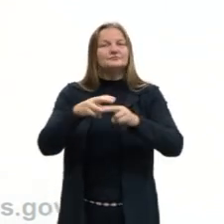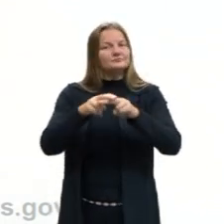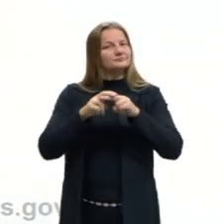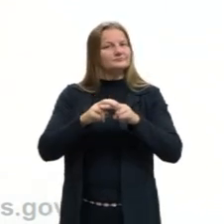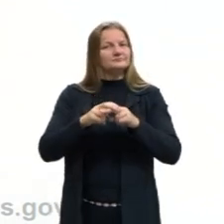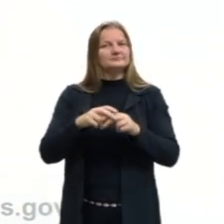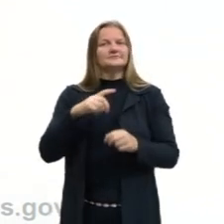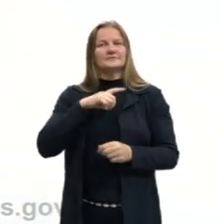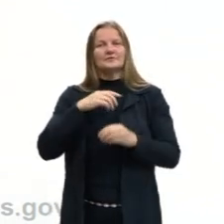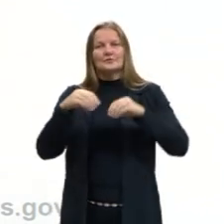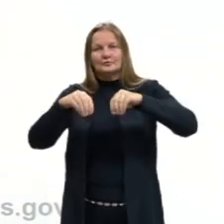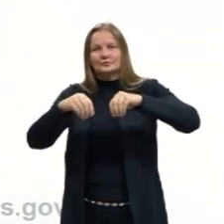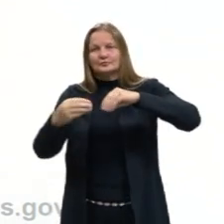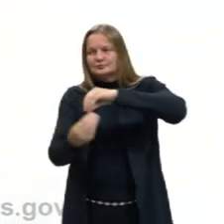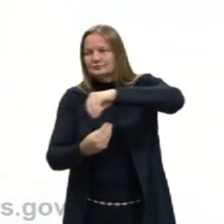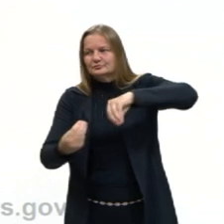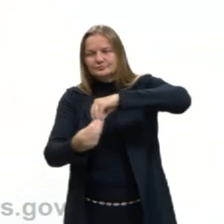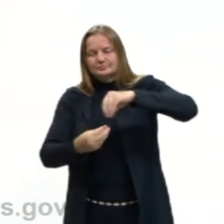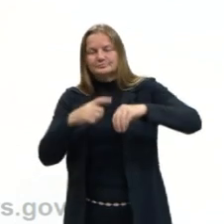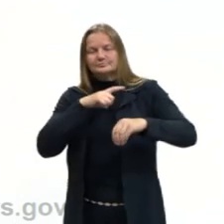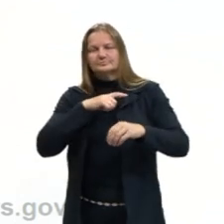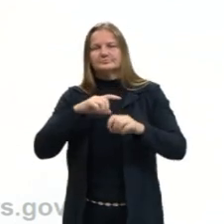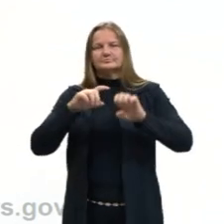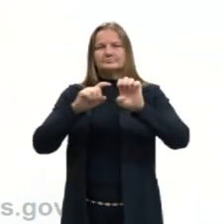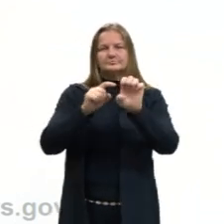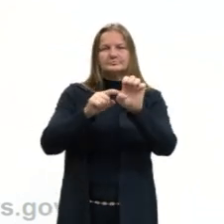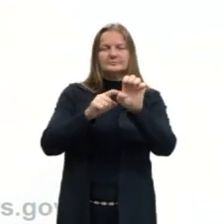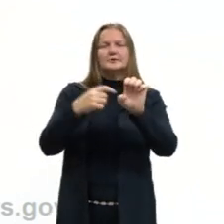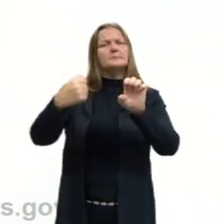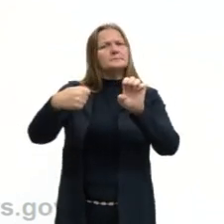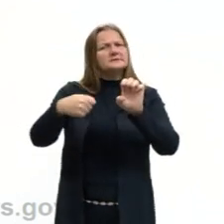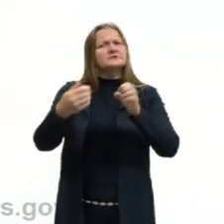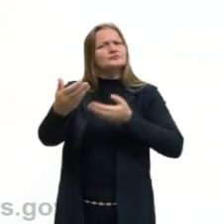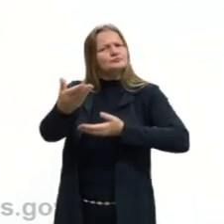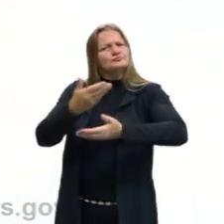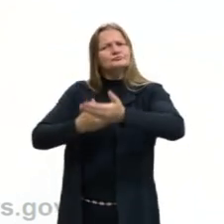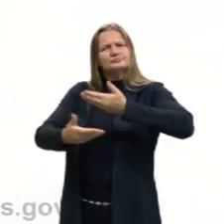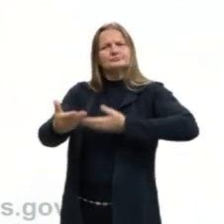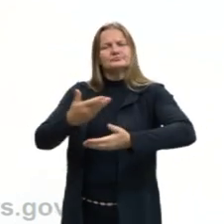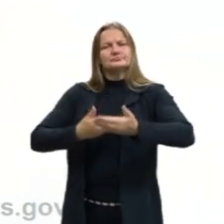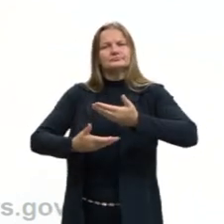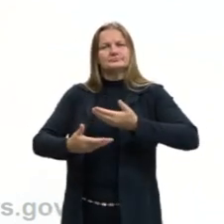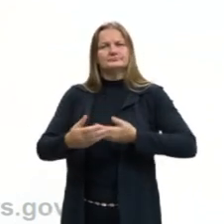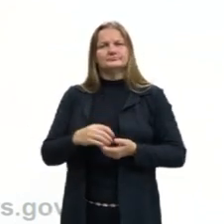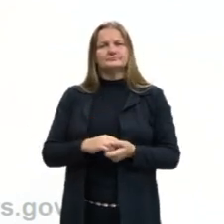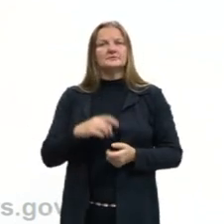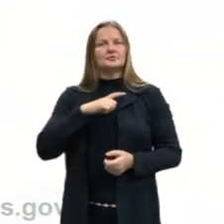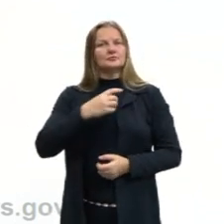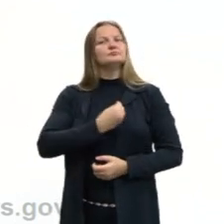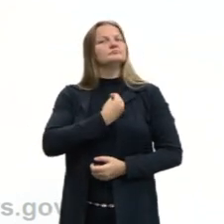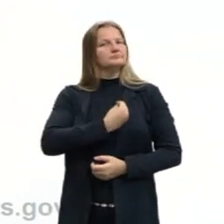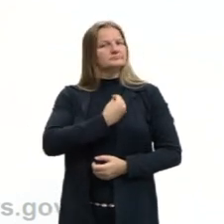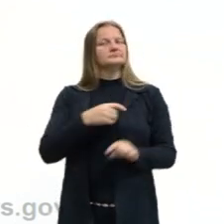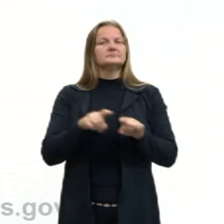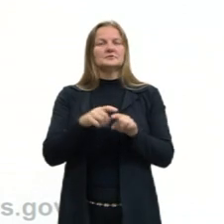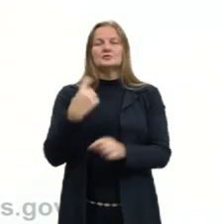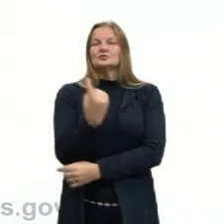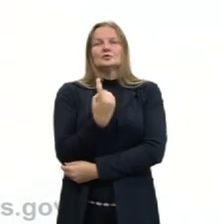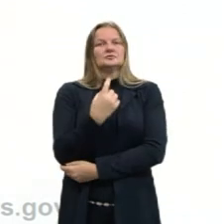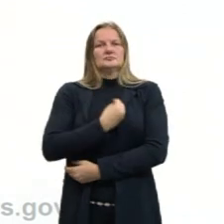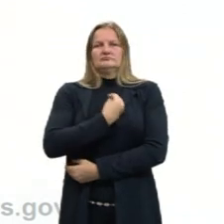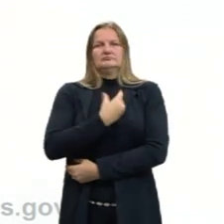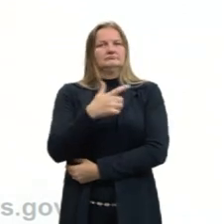compostos existirem esses elementos eles precisam compartilhar tá então para nossa existência gente também não consegue viver